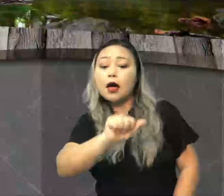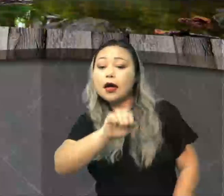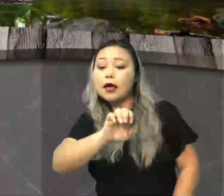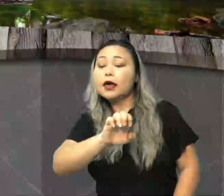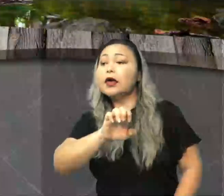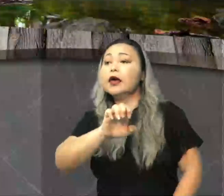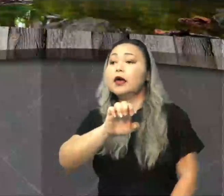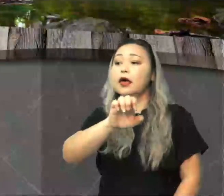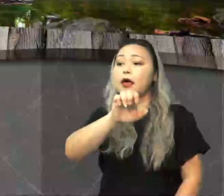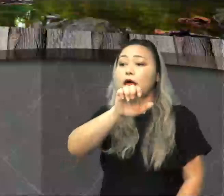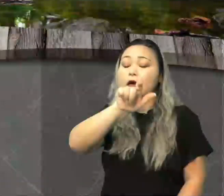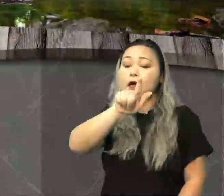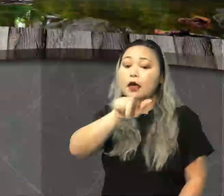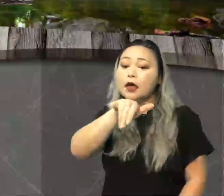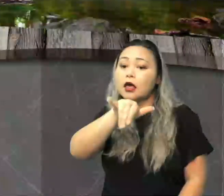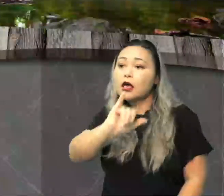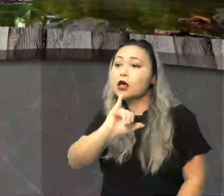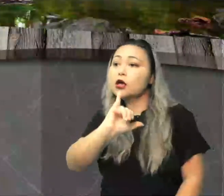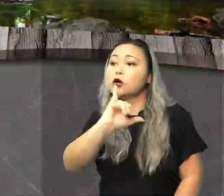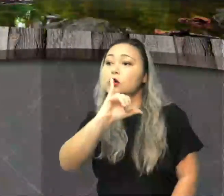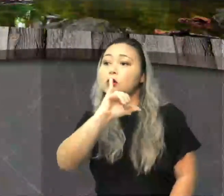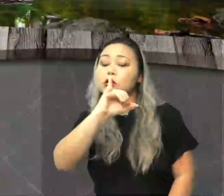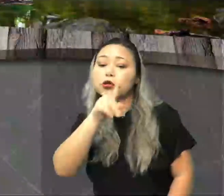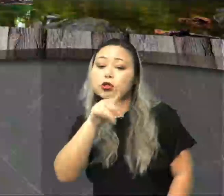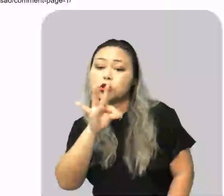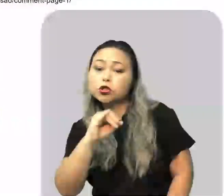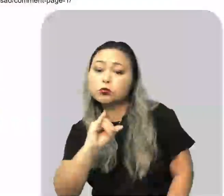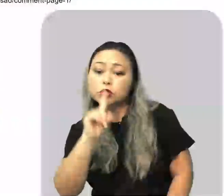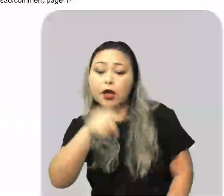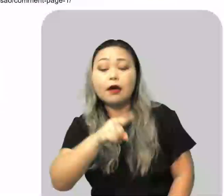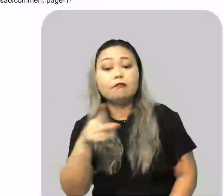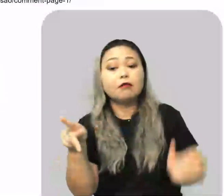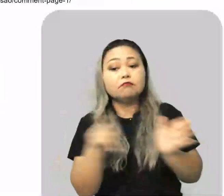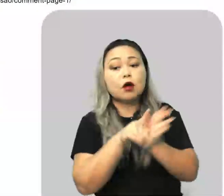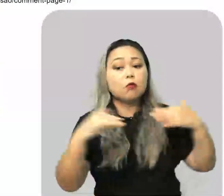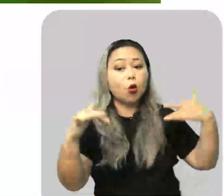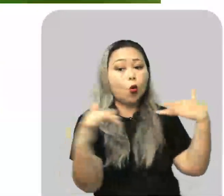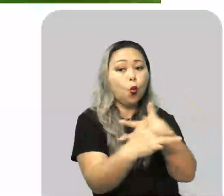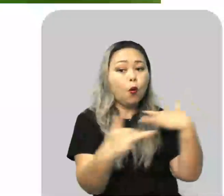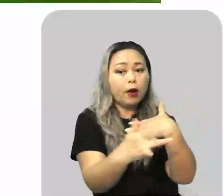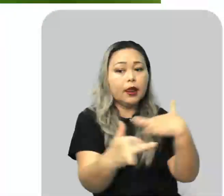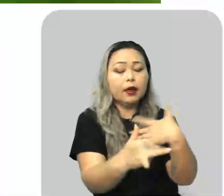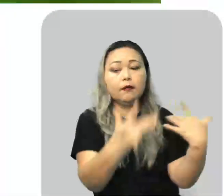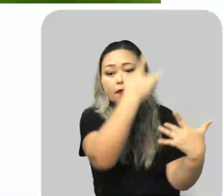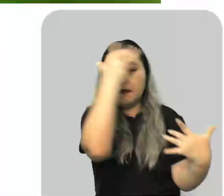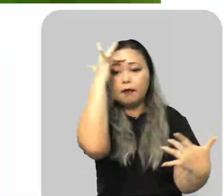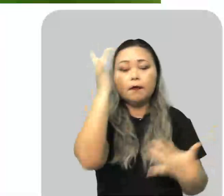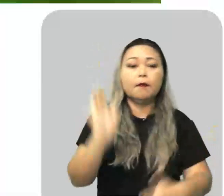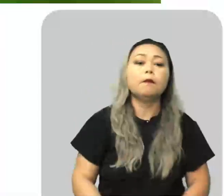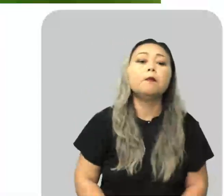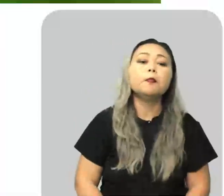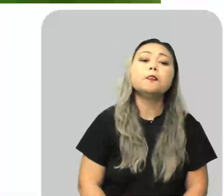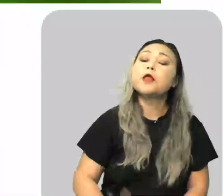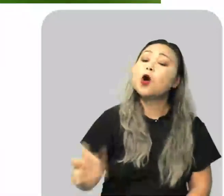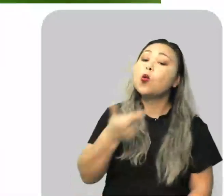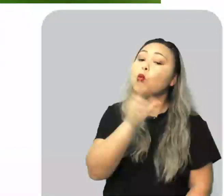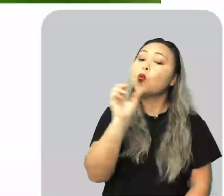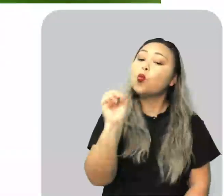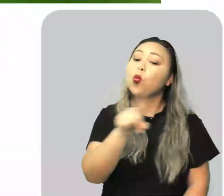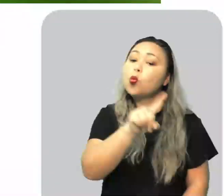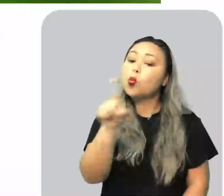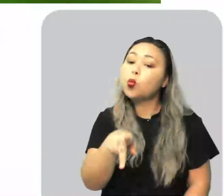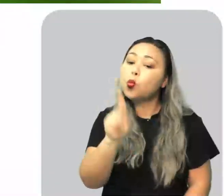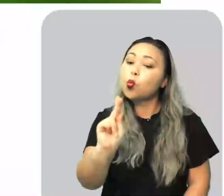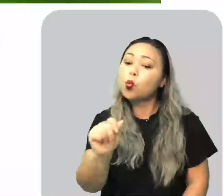adaptado a áreas urbanas, tá bom? Vamos lá. O vírus Zika foi isolado